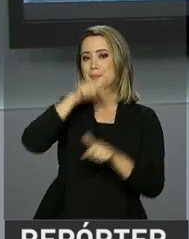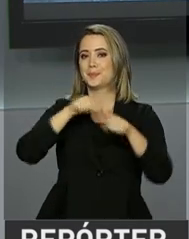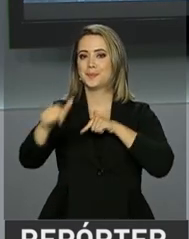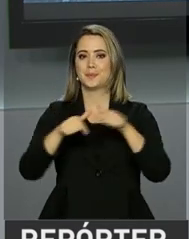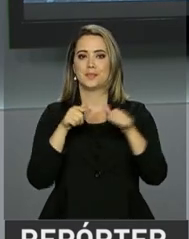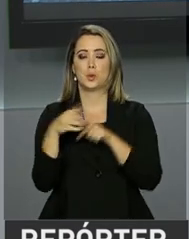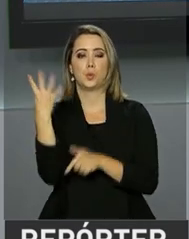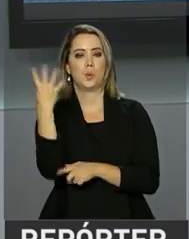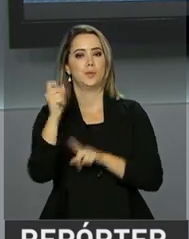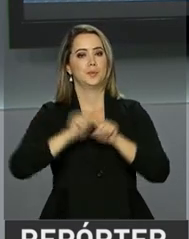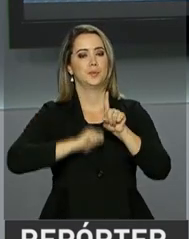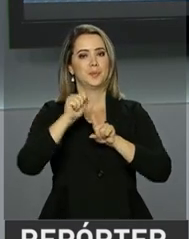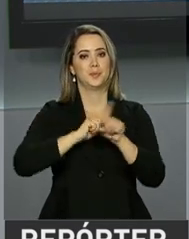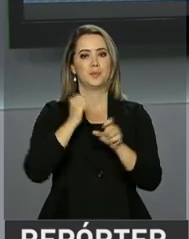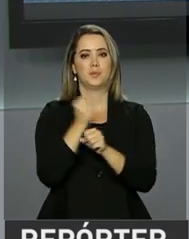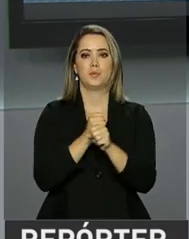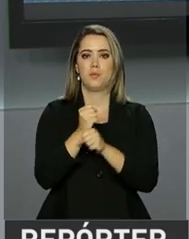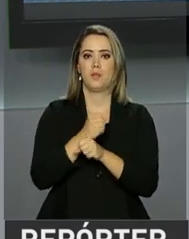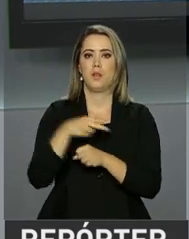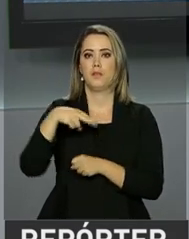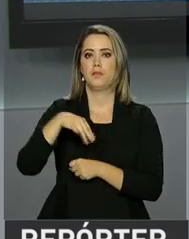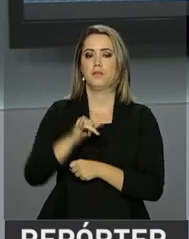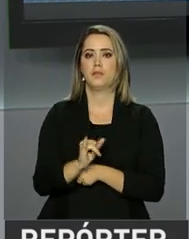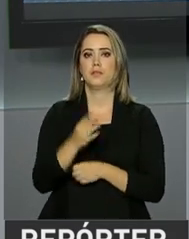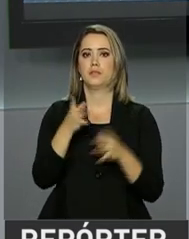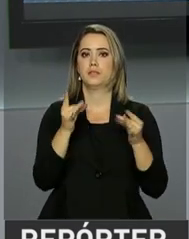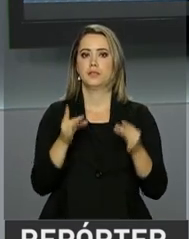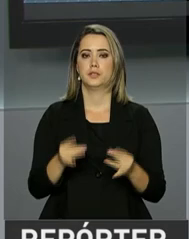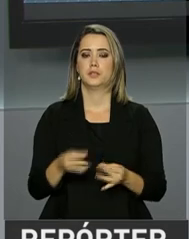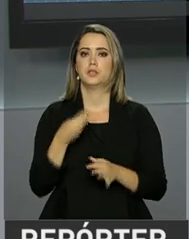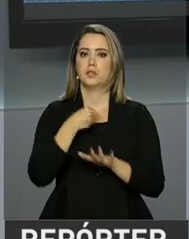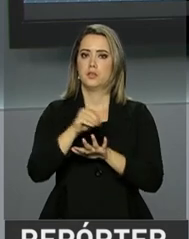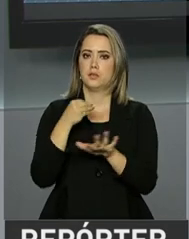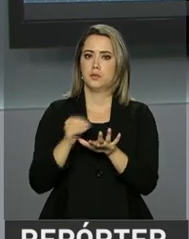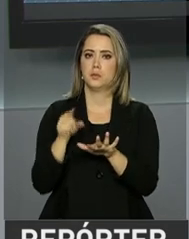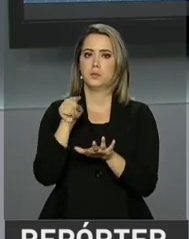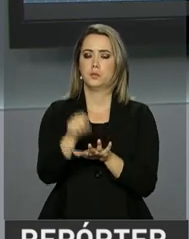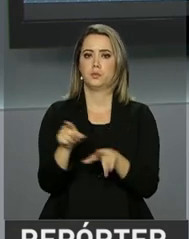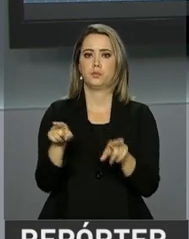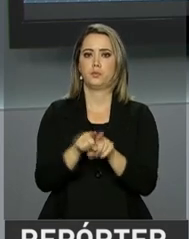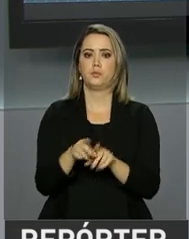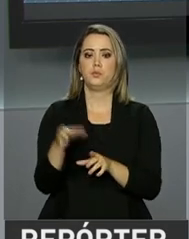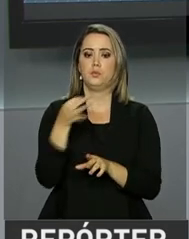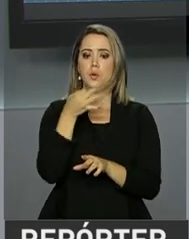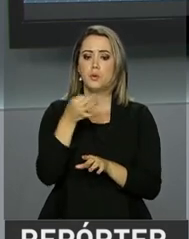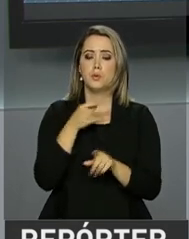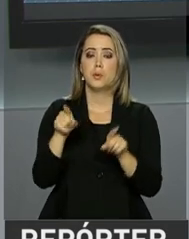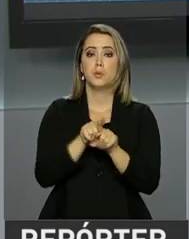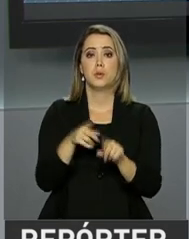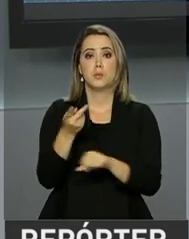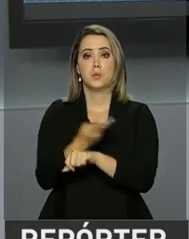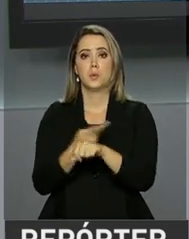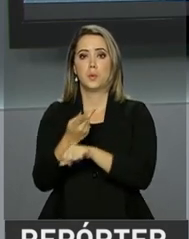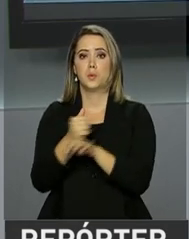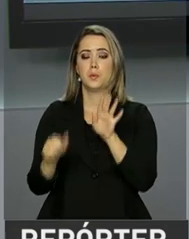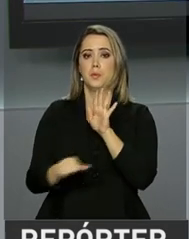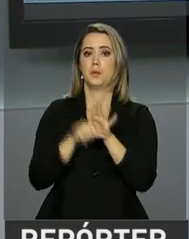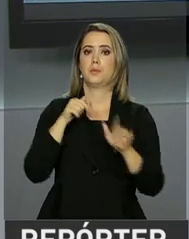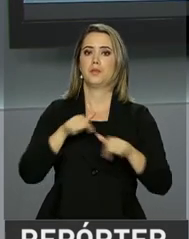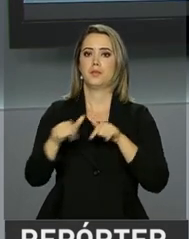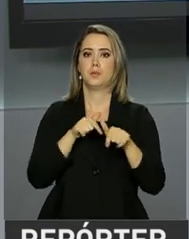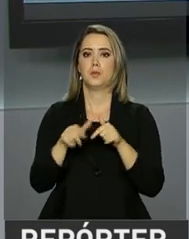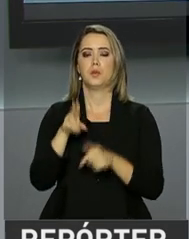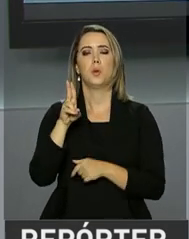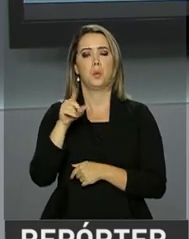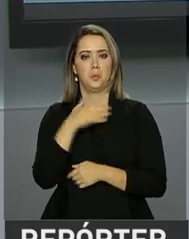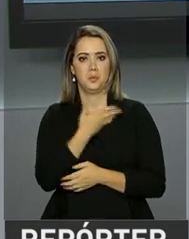4 meses do ano. O repórter Ney Pereira tem mais informações sobre esse assunto, além de dicas para quem procura o primeiro emprego.